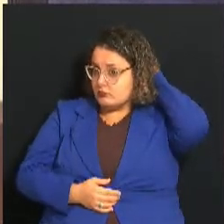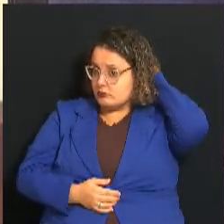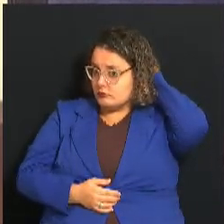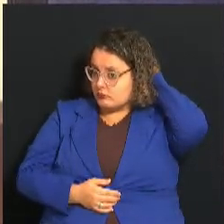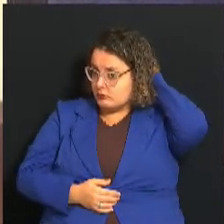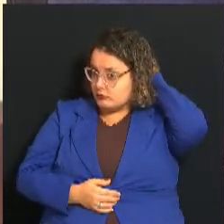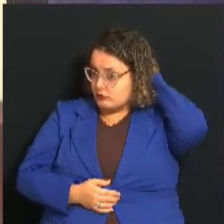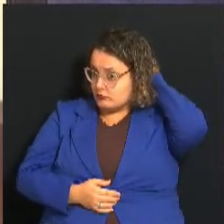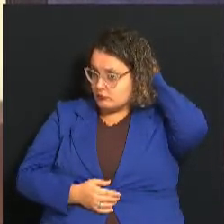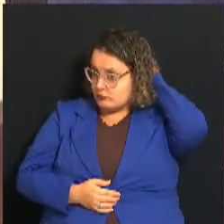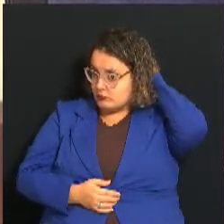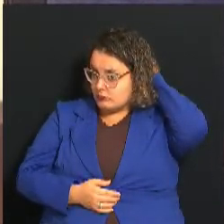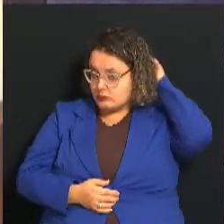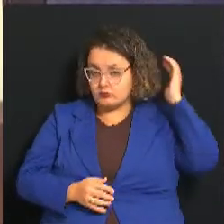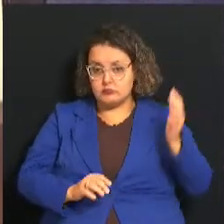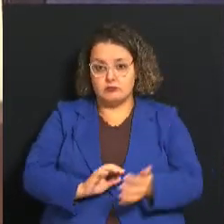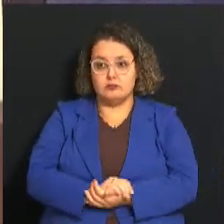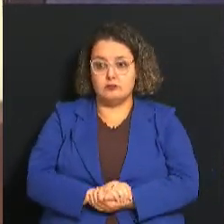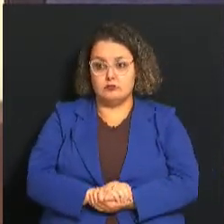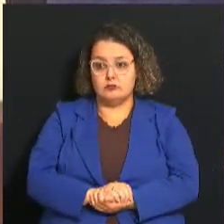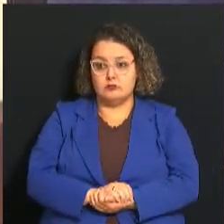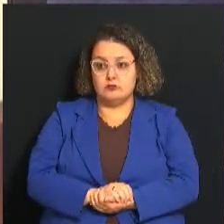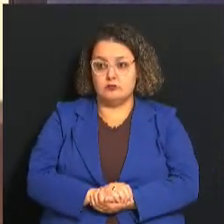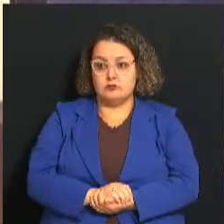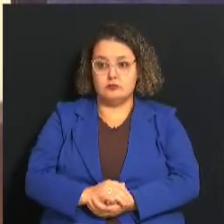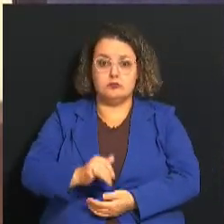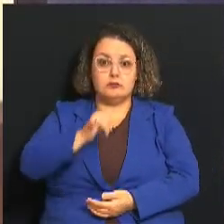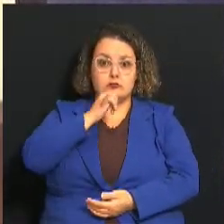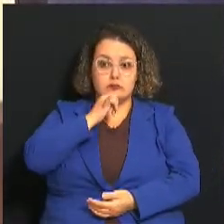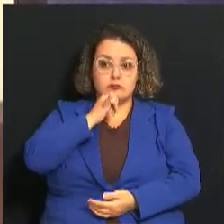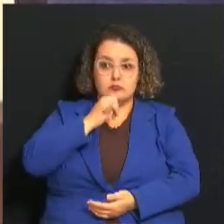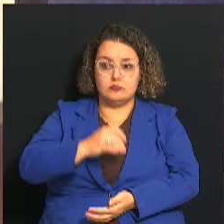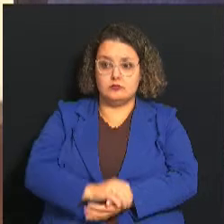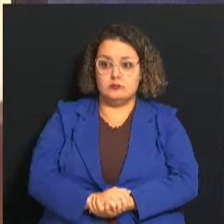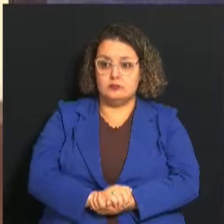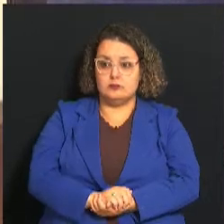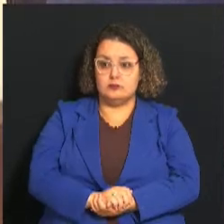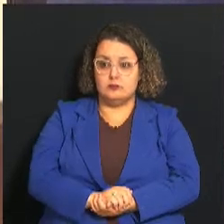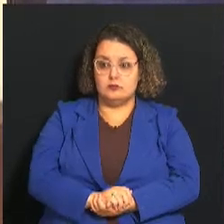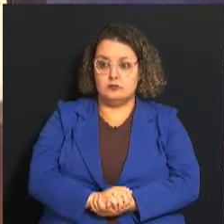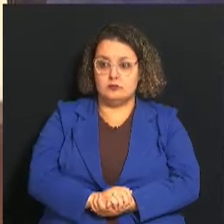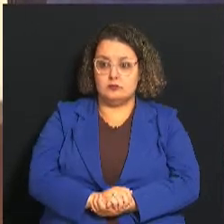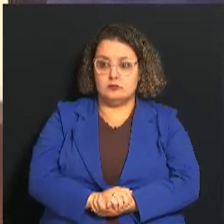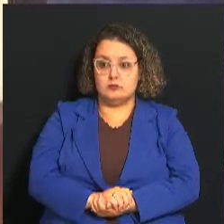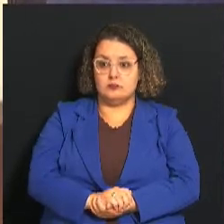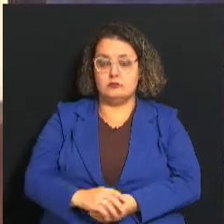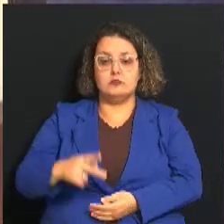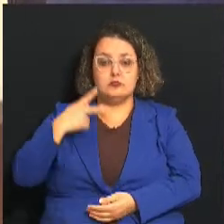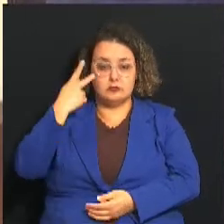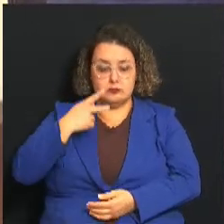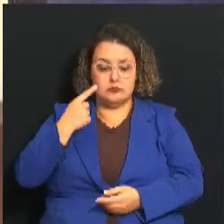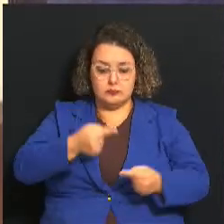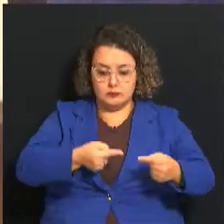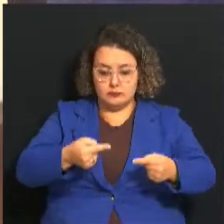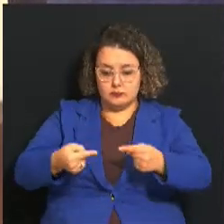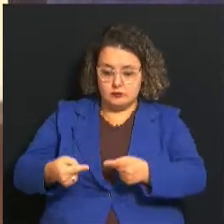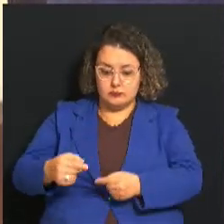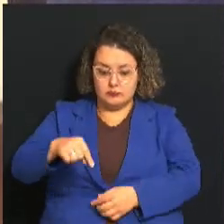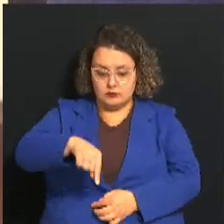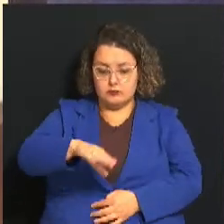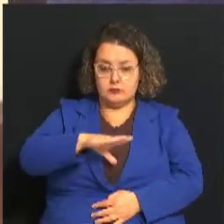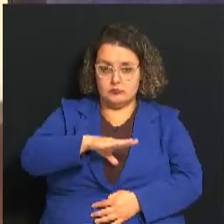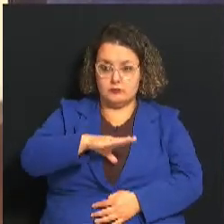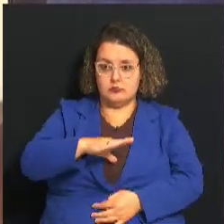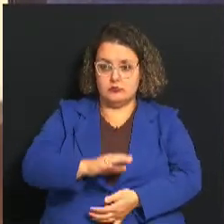Vou trazer um exemplo de uma política que está sendo discutida na cidade, que a gente não aprofundou